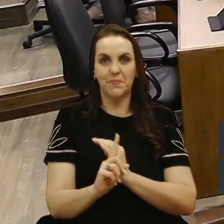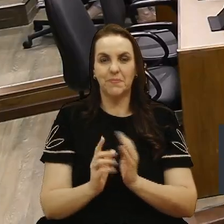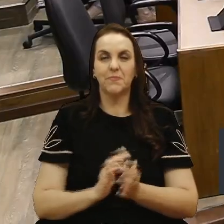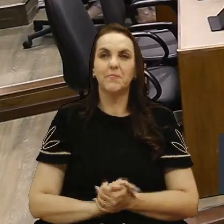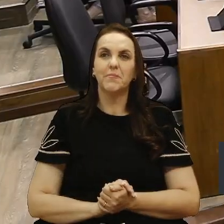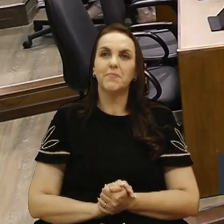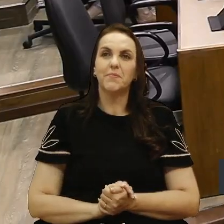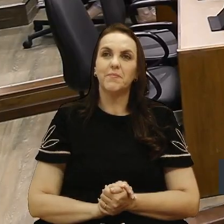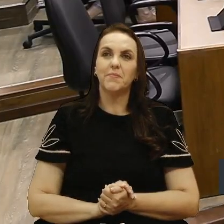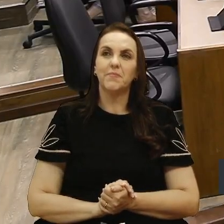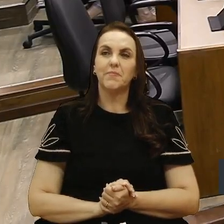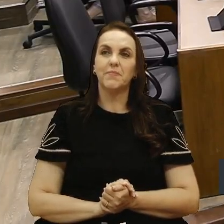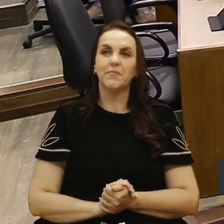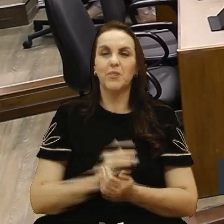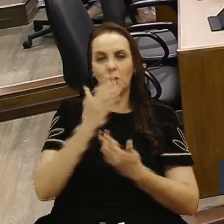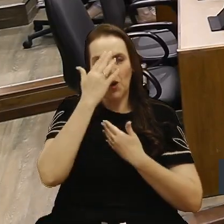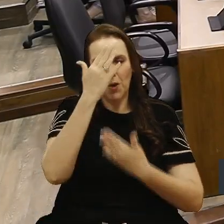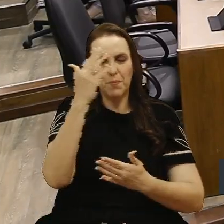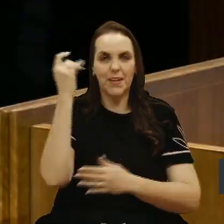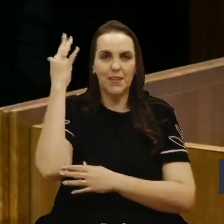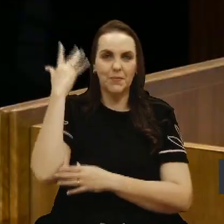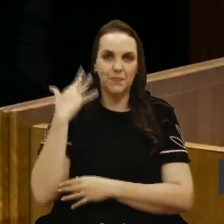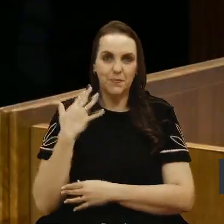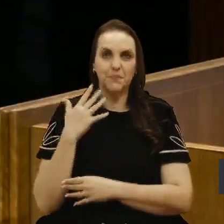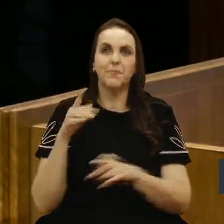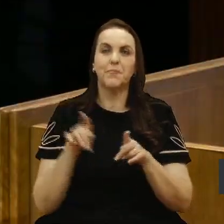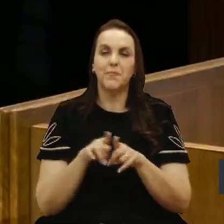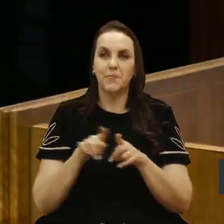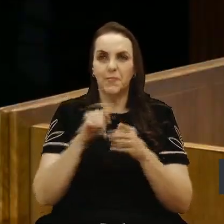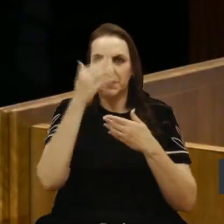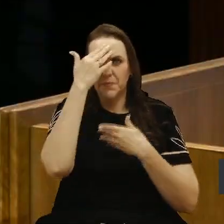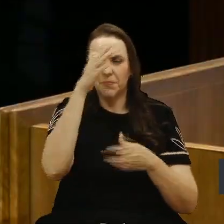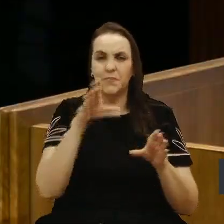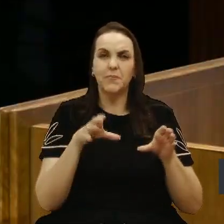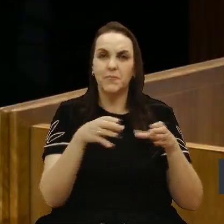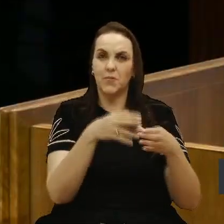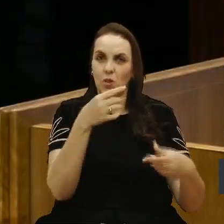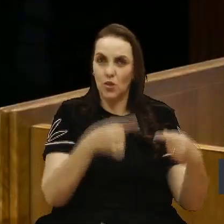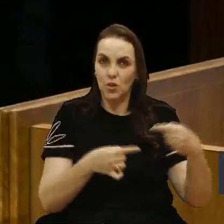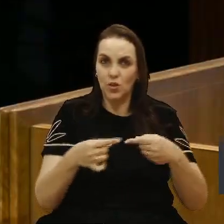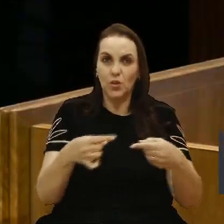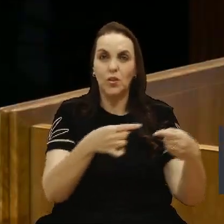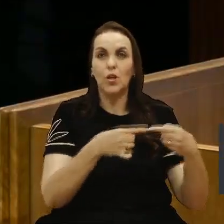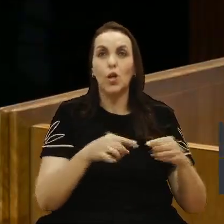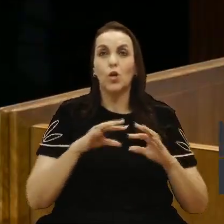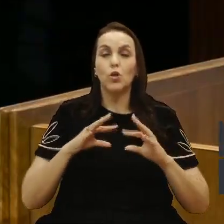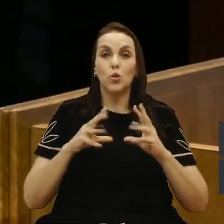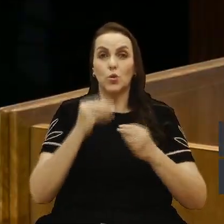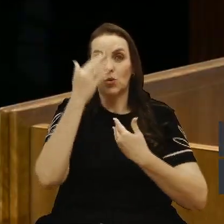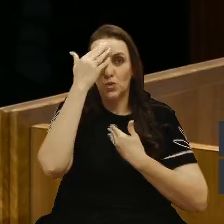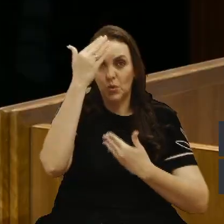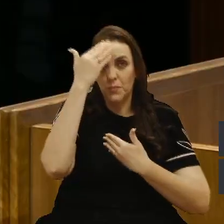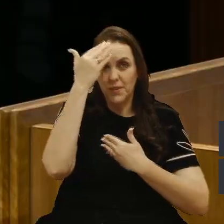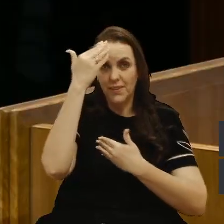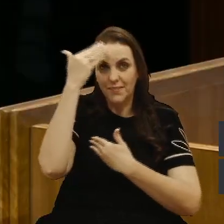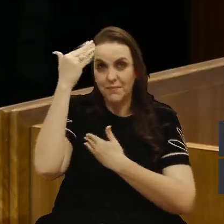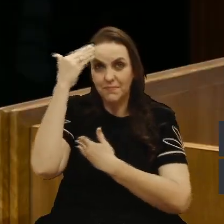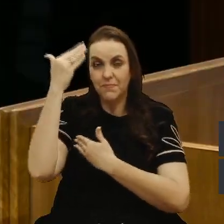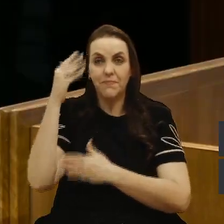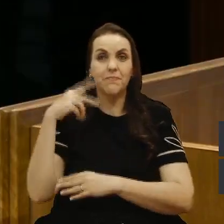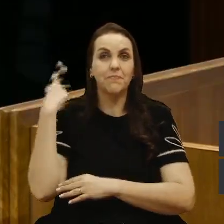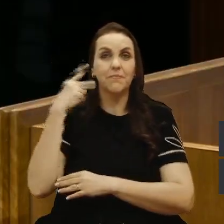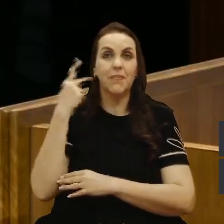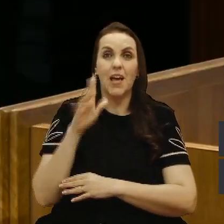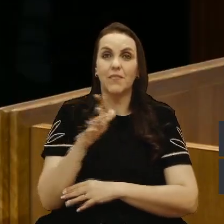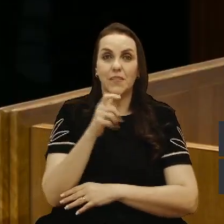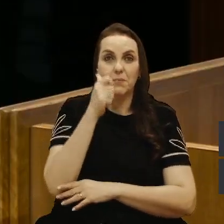agradecer também nas participações que tive em todas as frentes e outras comissões que participam. Muito obrigado a todos os vereadores. Às vezes as nossas presenças não é